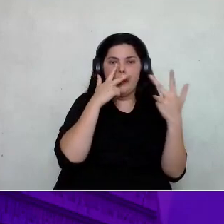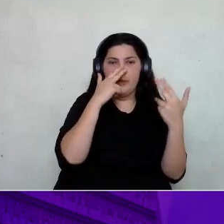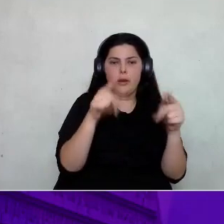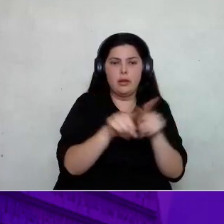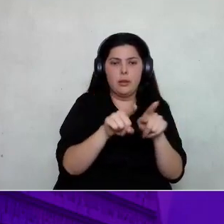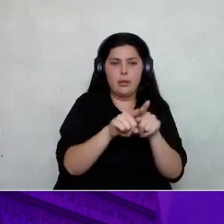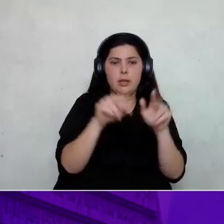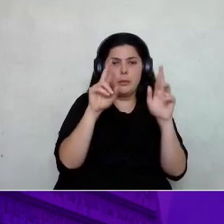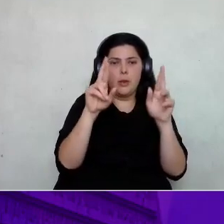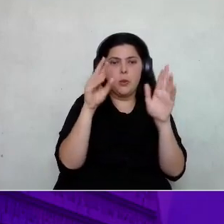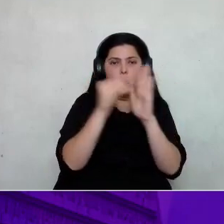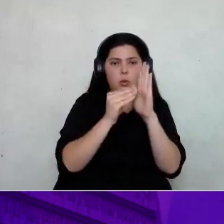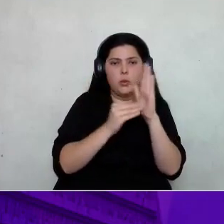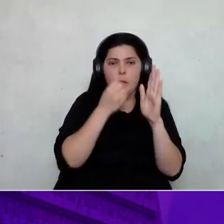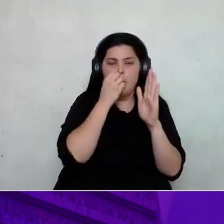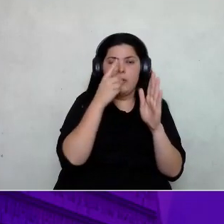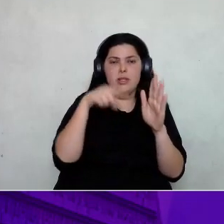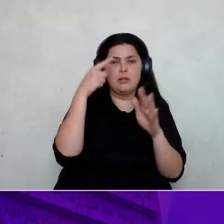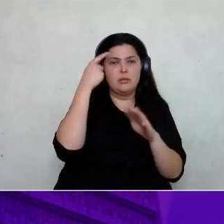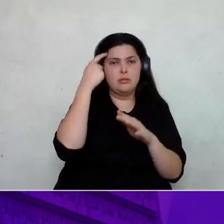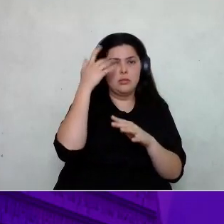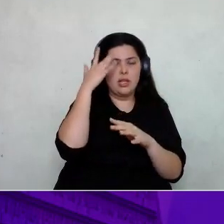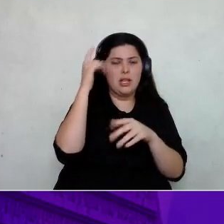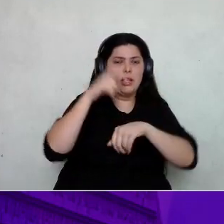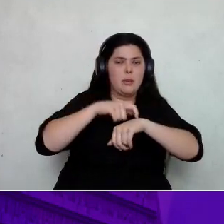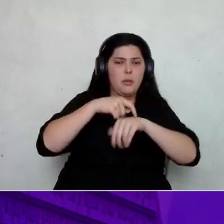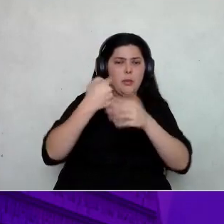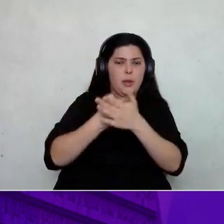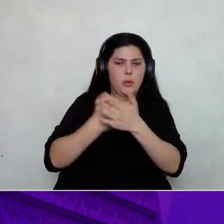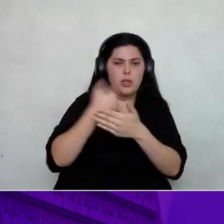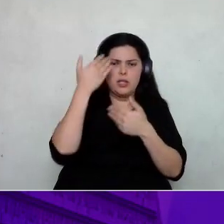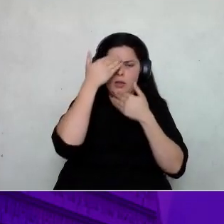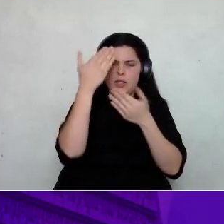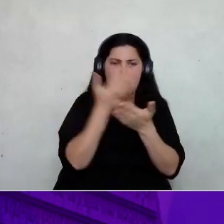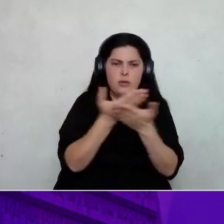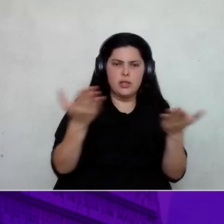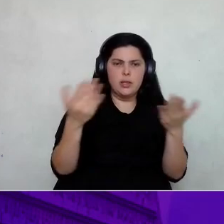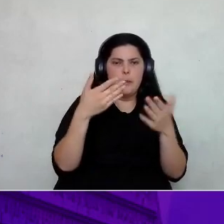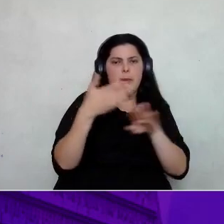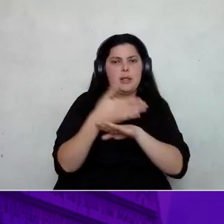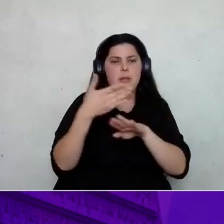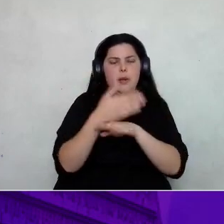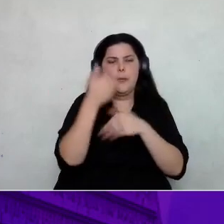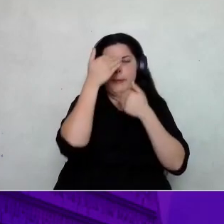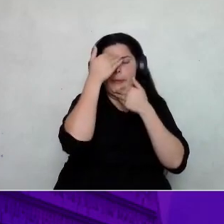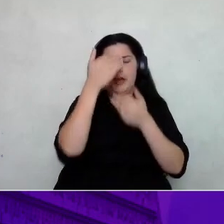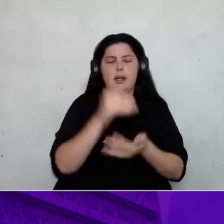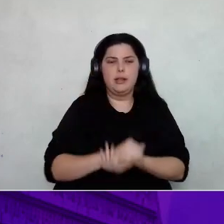se tem tempo agora para perguntas, mas eu queria agradecer vocês aqui pela presença. Muito obrigada.